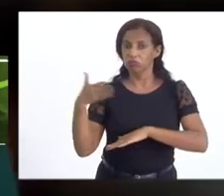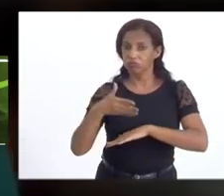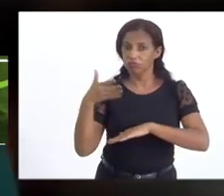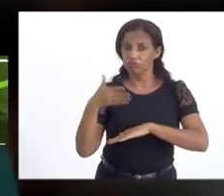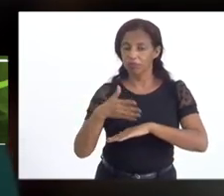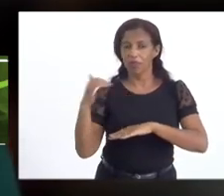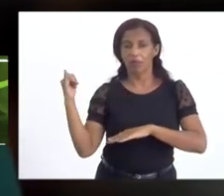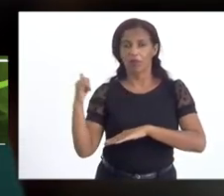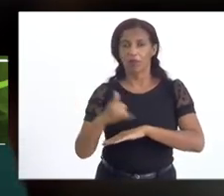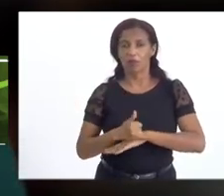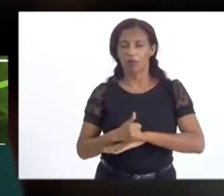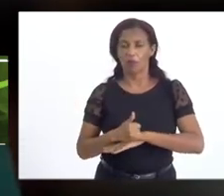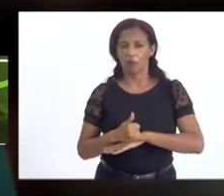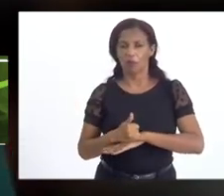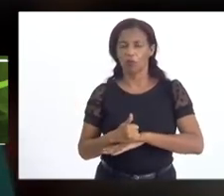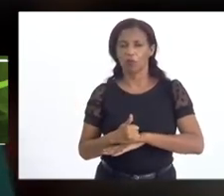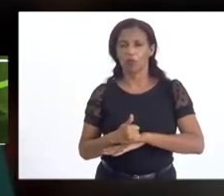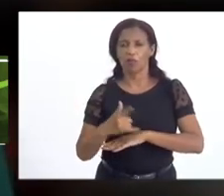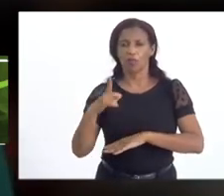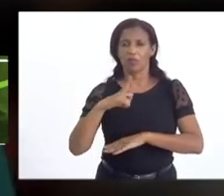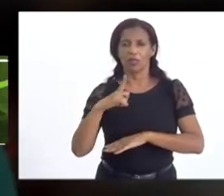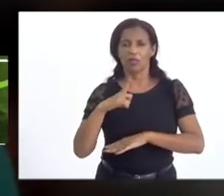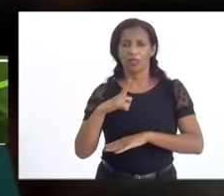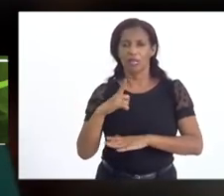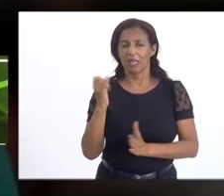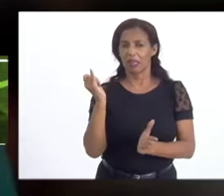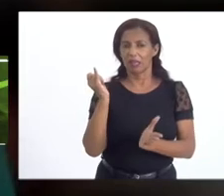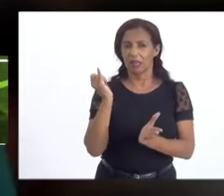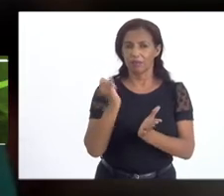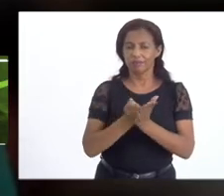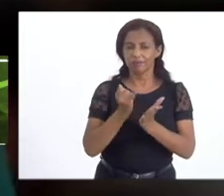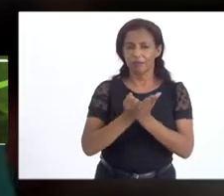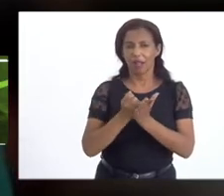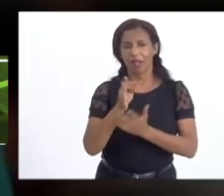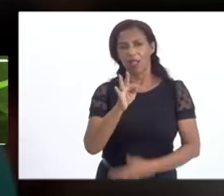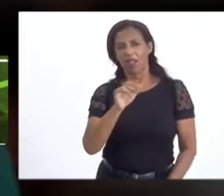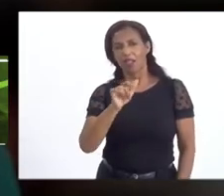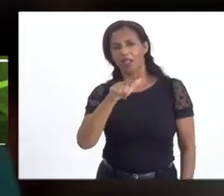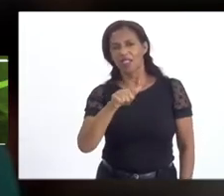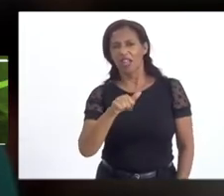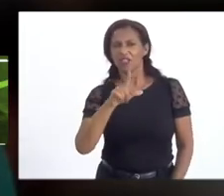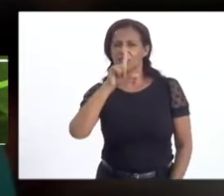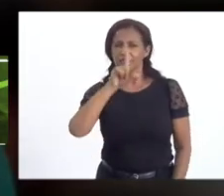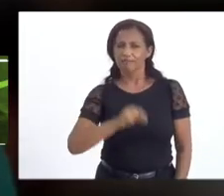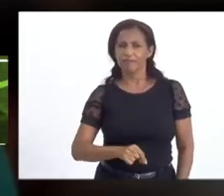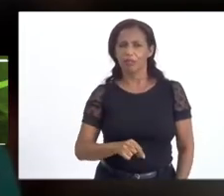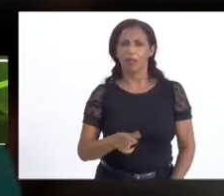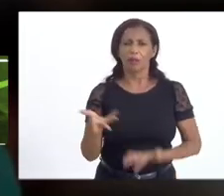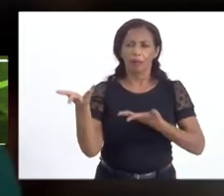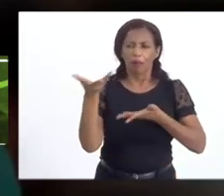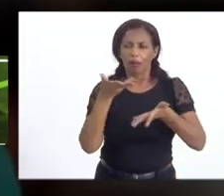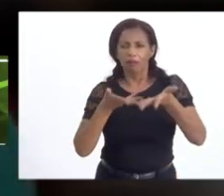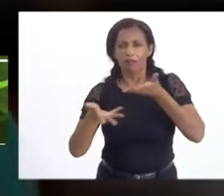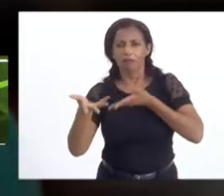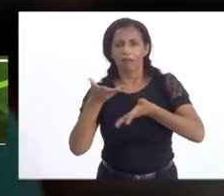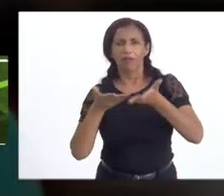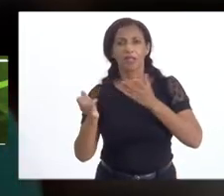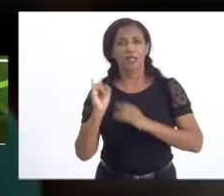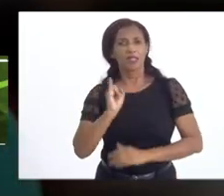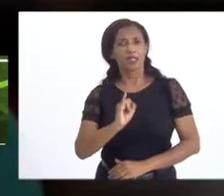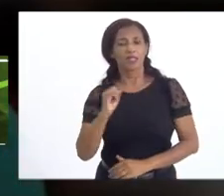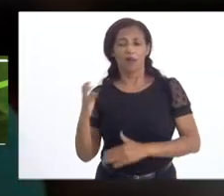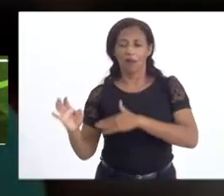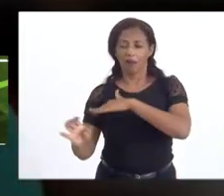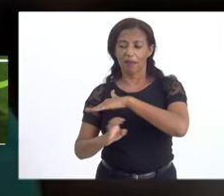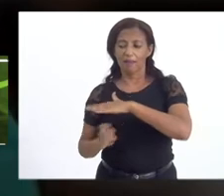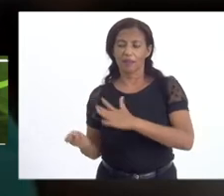seriam voos aí de feeder, a gente ter tarifas, taxas mais atrativas, porque senão a companhia aérea tem que pagar